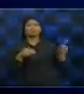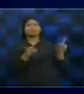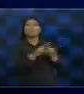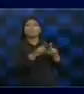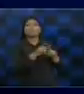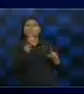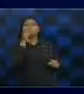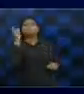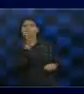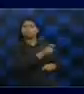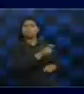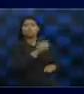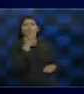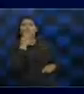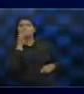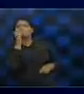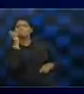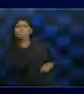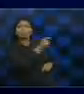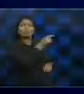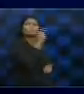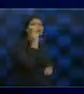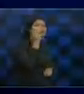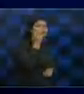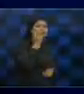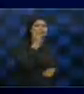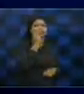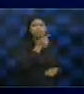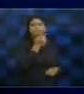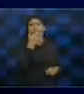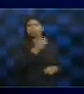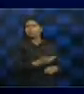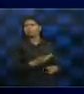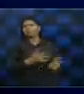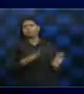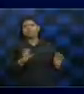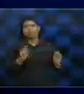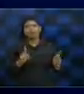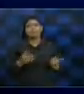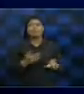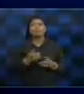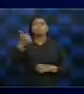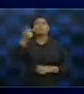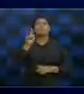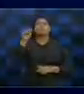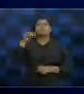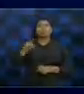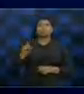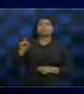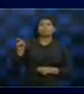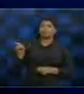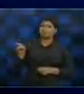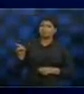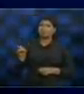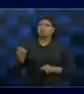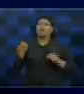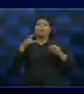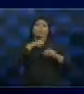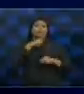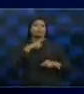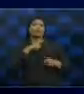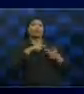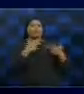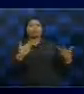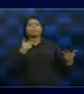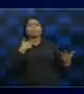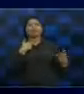foi ofendido. Então ele exige também um minuto de direito de resposta. Eu começo concedendo o primeiro minuto, são questões pessoais e que